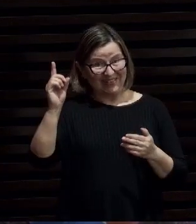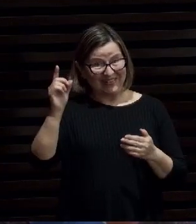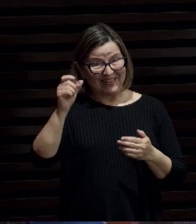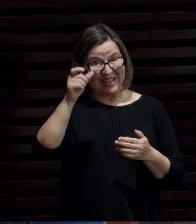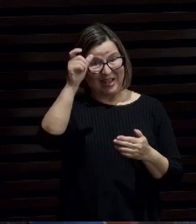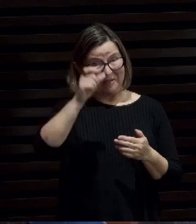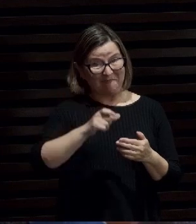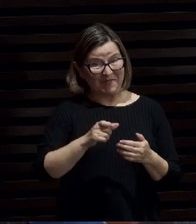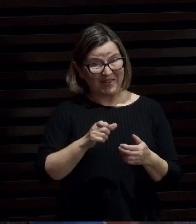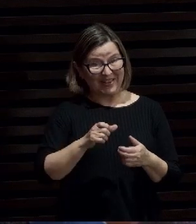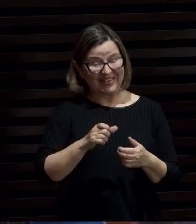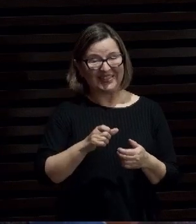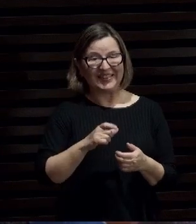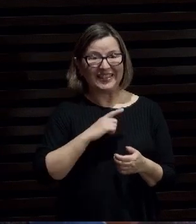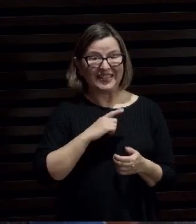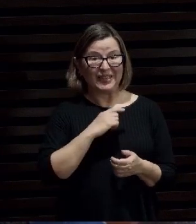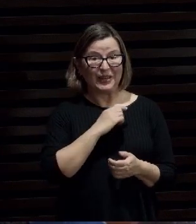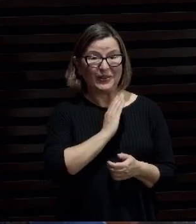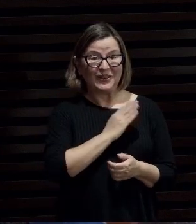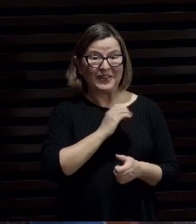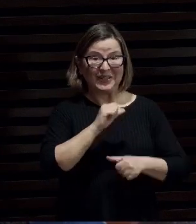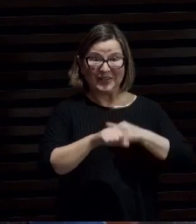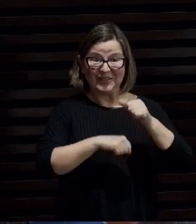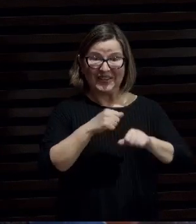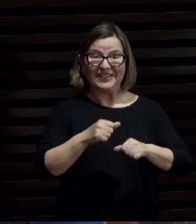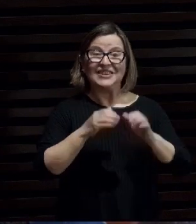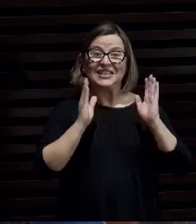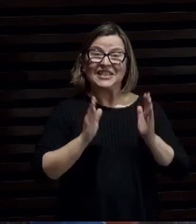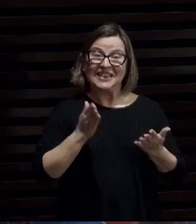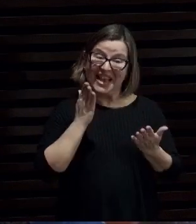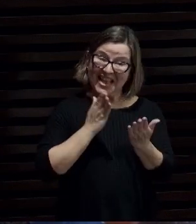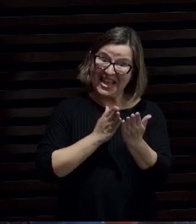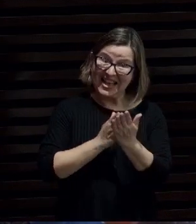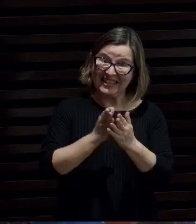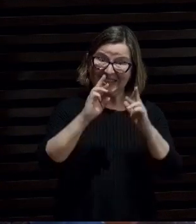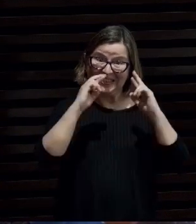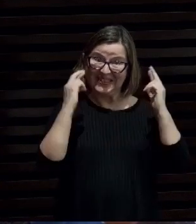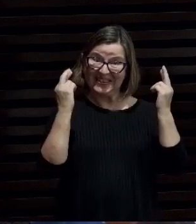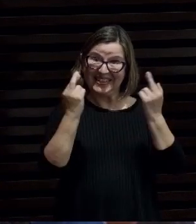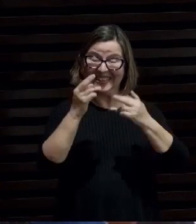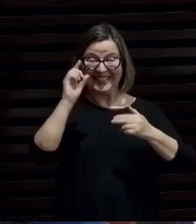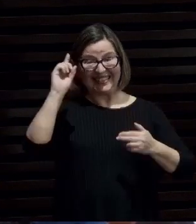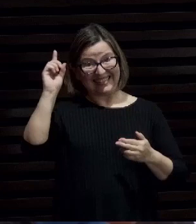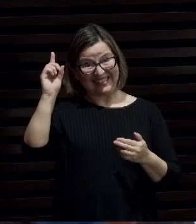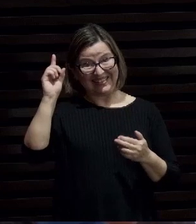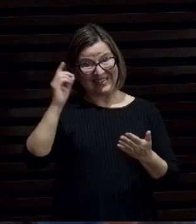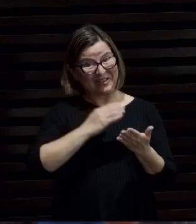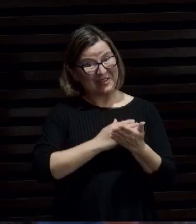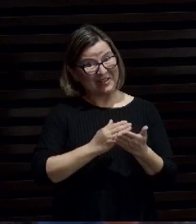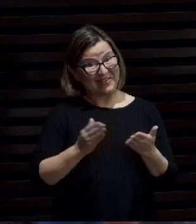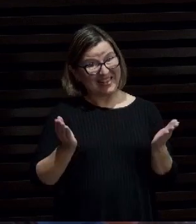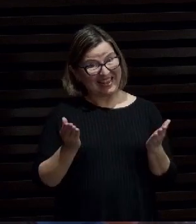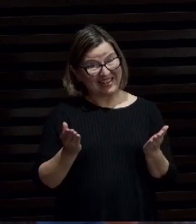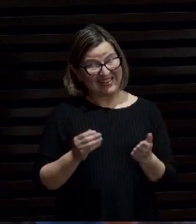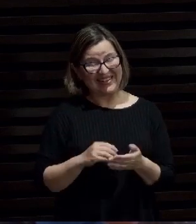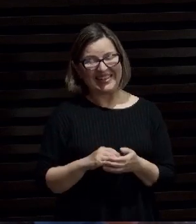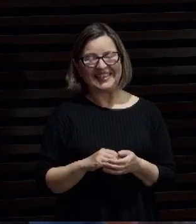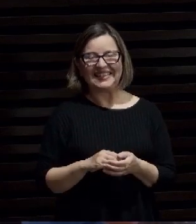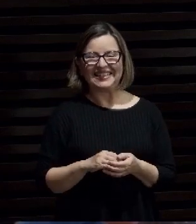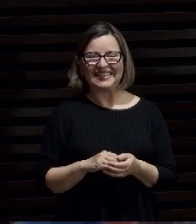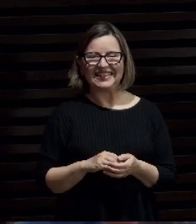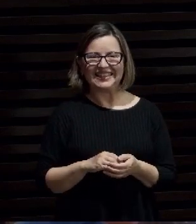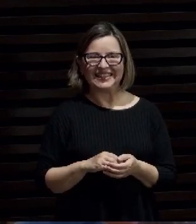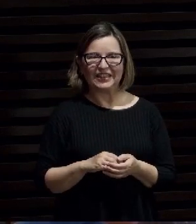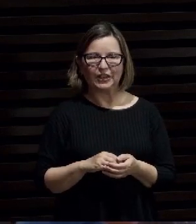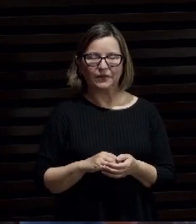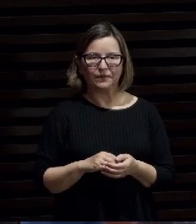coração e nasceu de novo, entrou agora no reino de Deus. O reino de Deus não é o céu ficar tocando harpa, não.